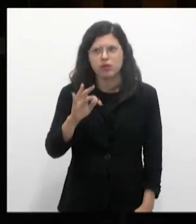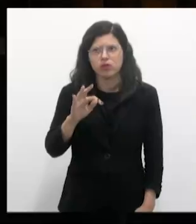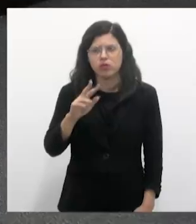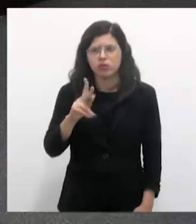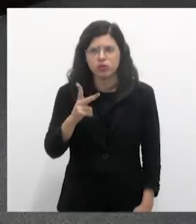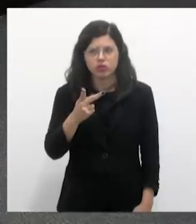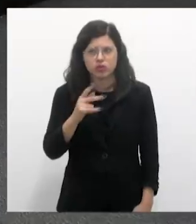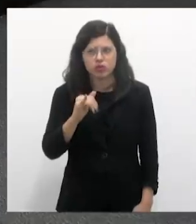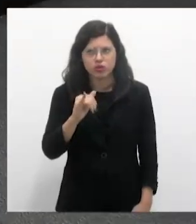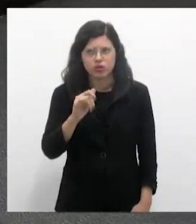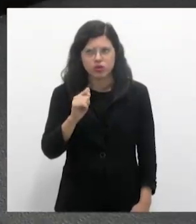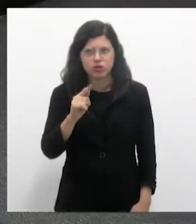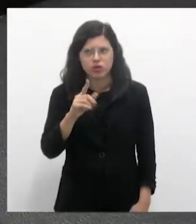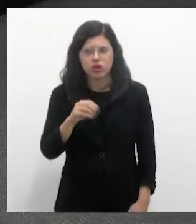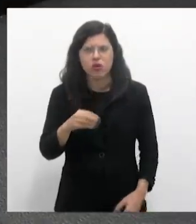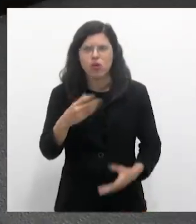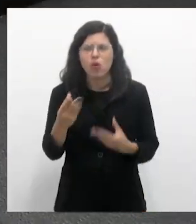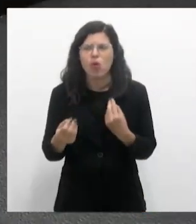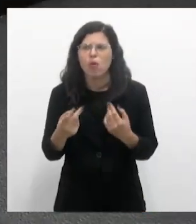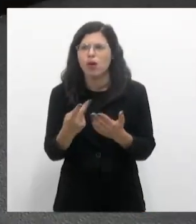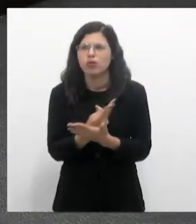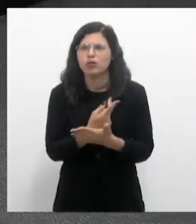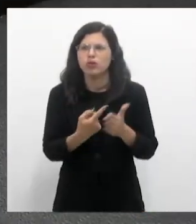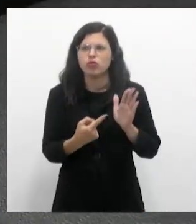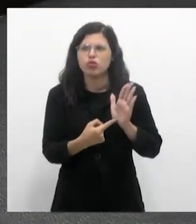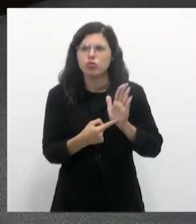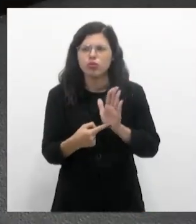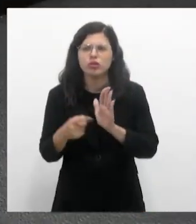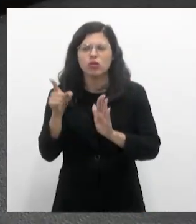foi que aconteceu aquela exposição em Campos lá?